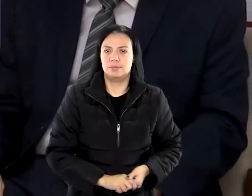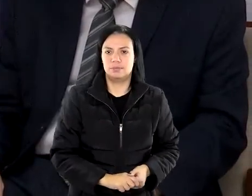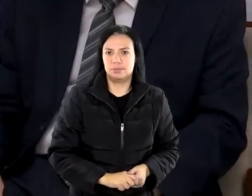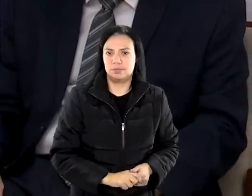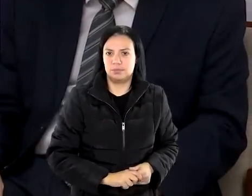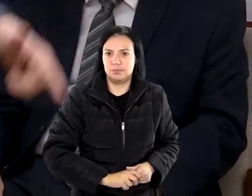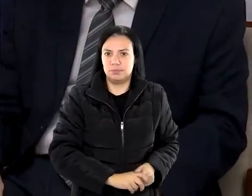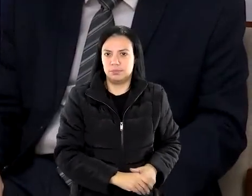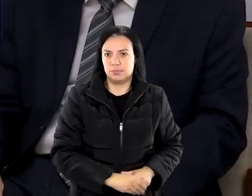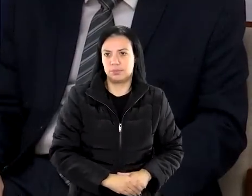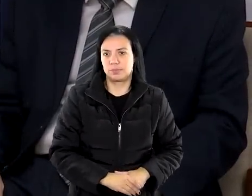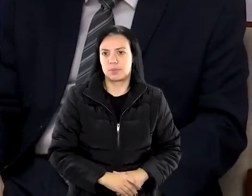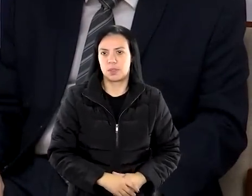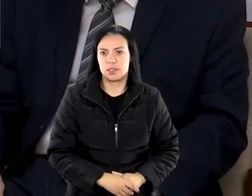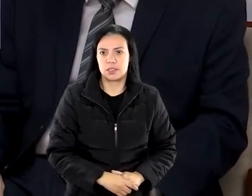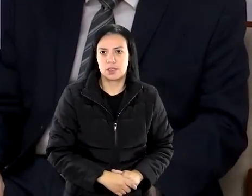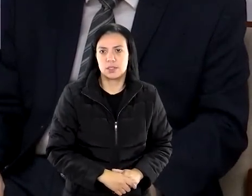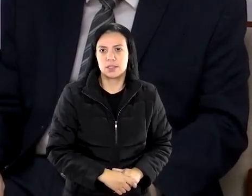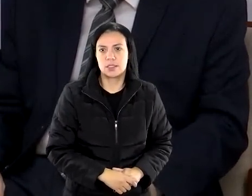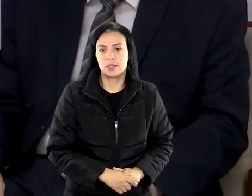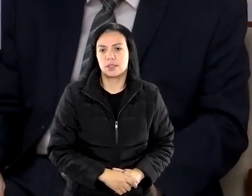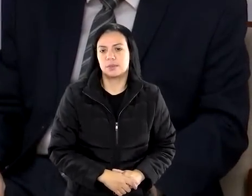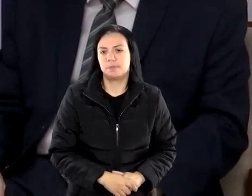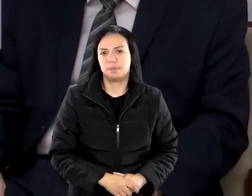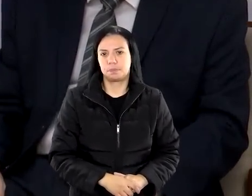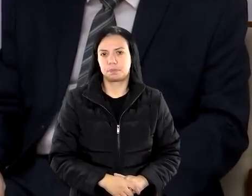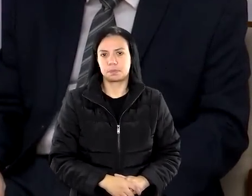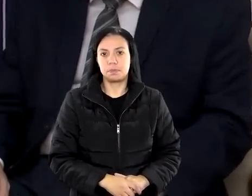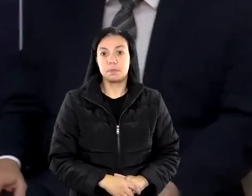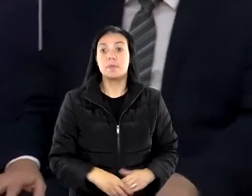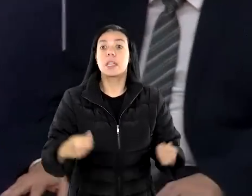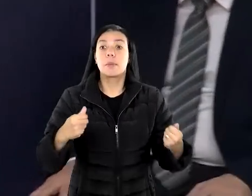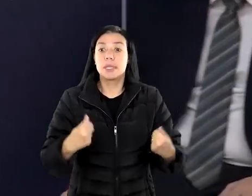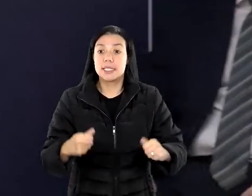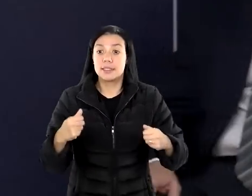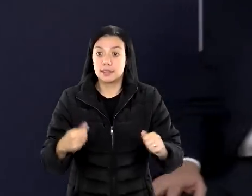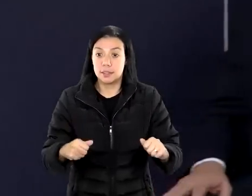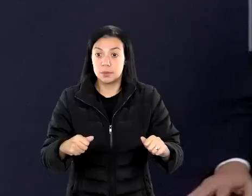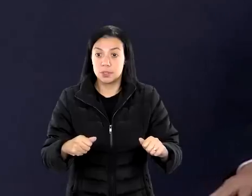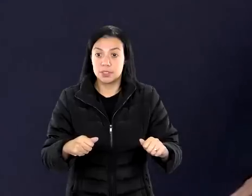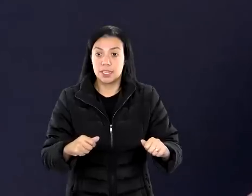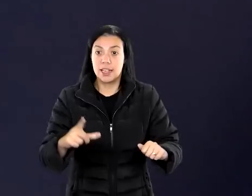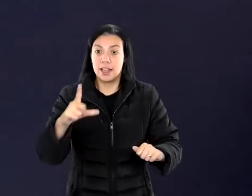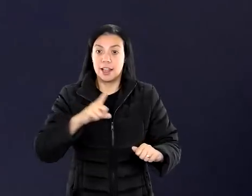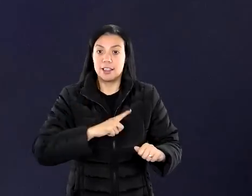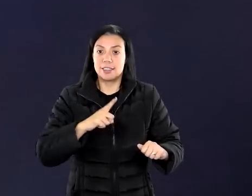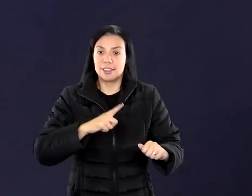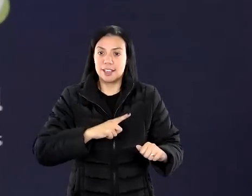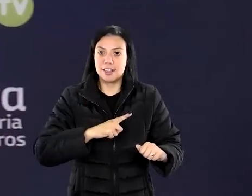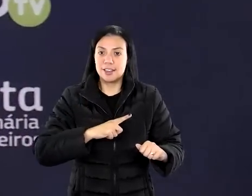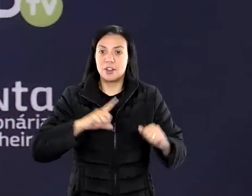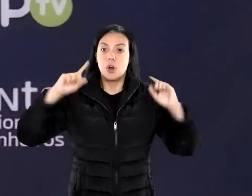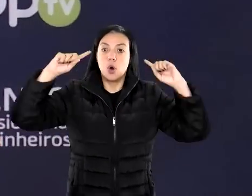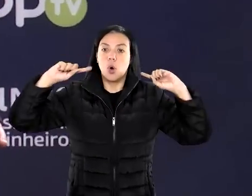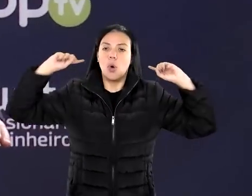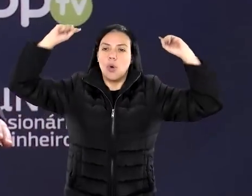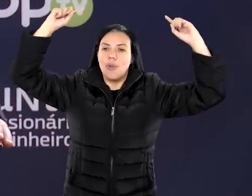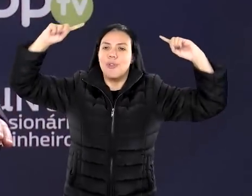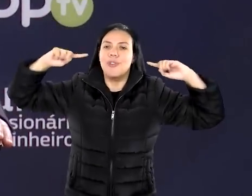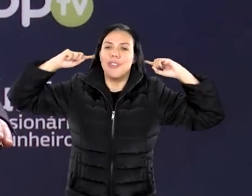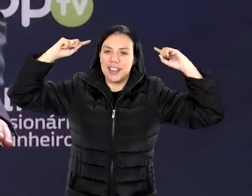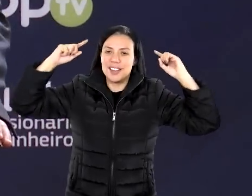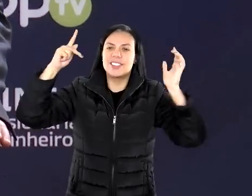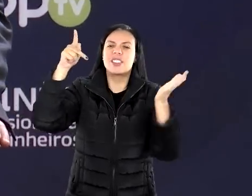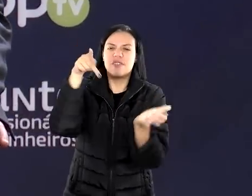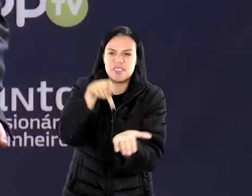E bode dá trabalho. Nós precisamos de ovelhas. Jesus Cristo não faz bode, faz o quê?